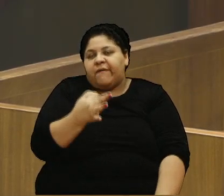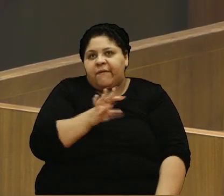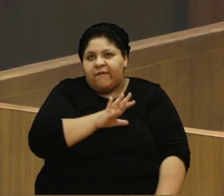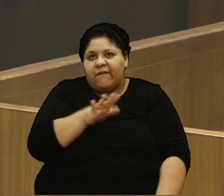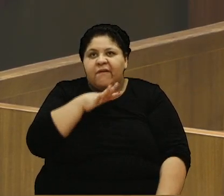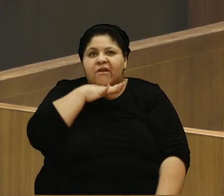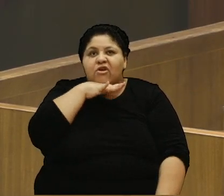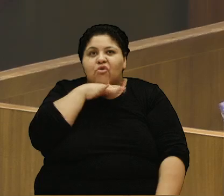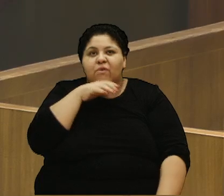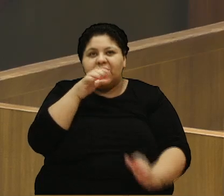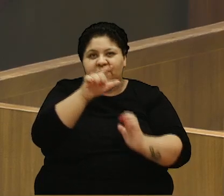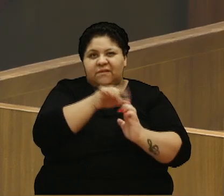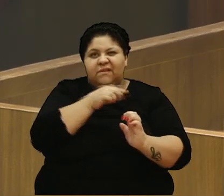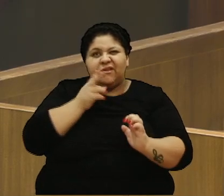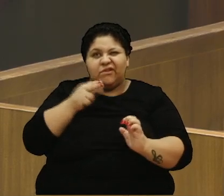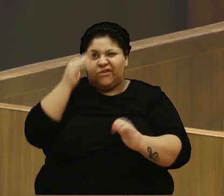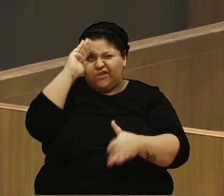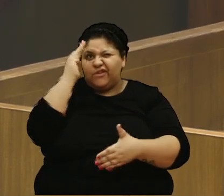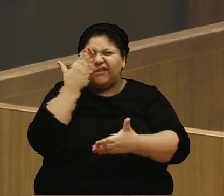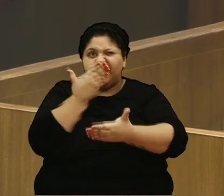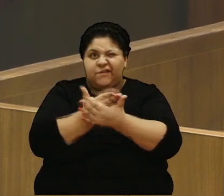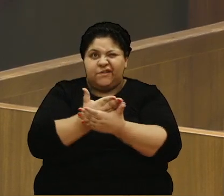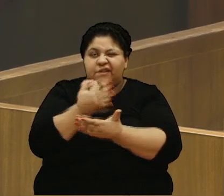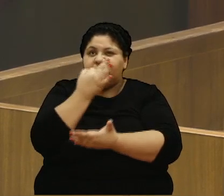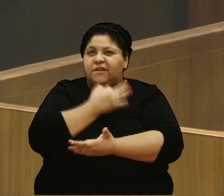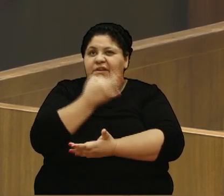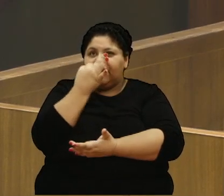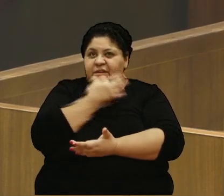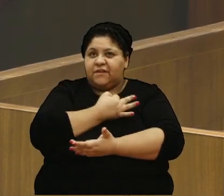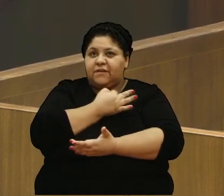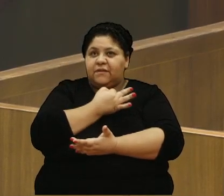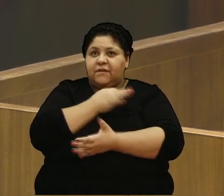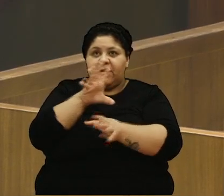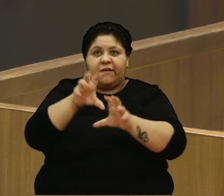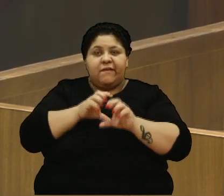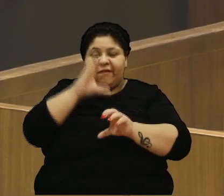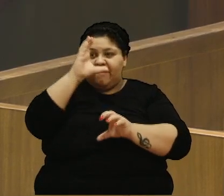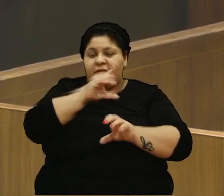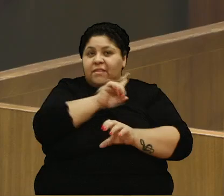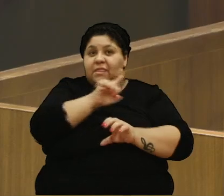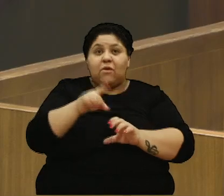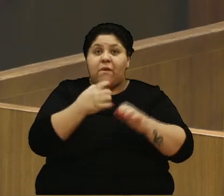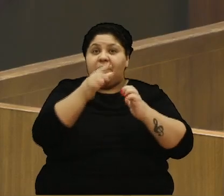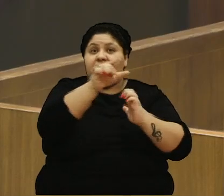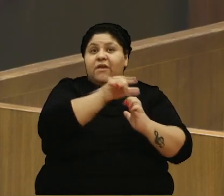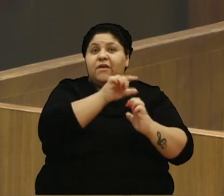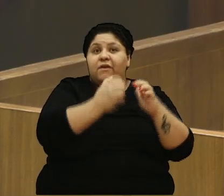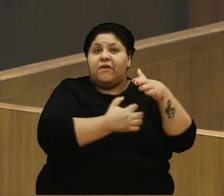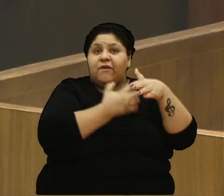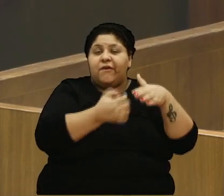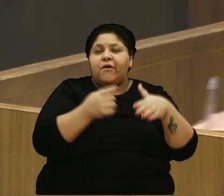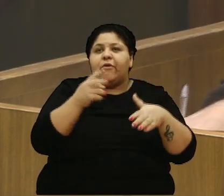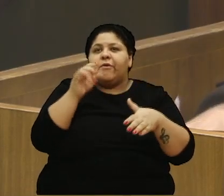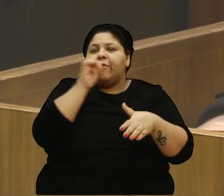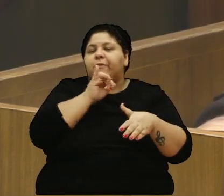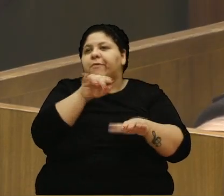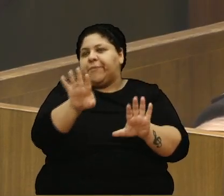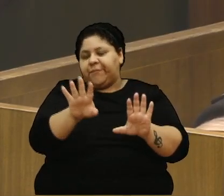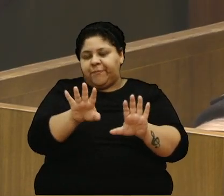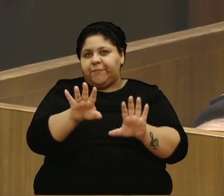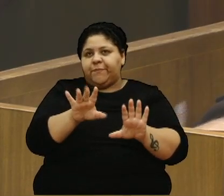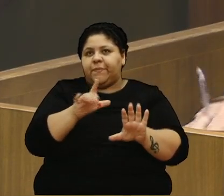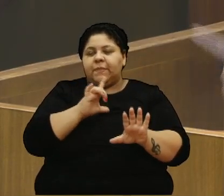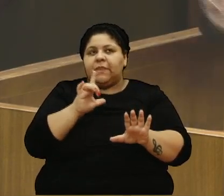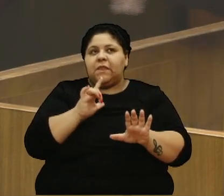ruim essa empresa. Eu sempre acredito que Caxias é dos caxienses e de nenhuma empresa. Por exemplo, se a gente vai ver uma empresa que